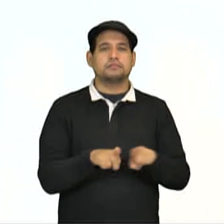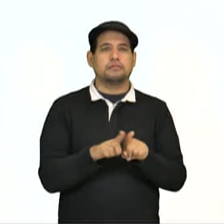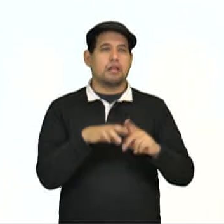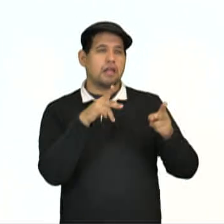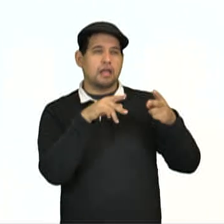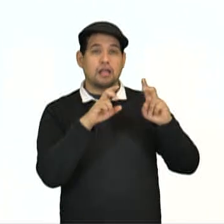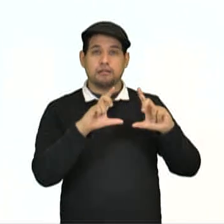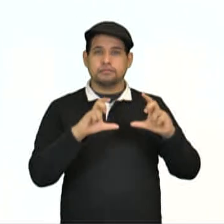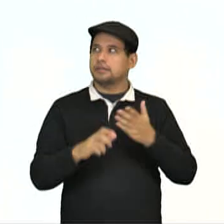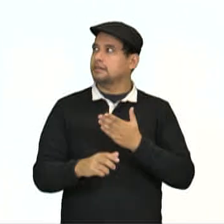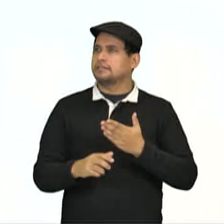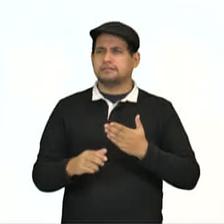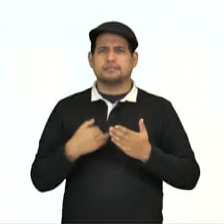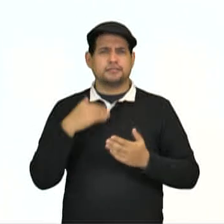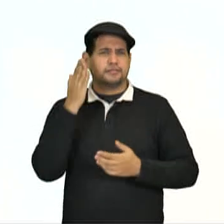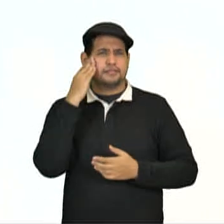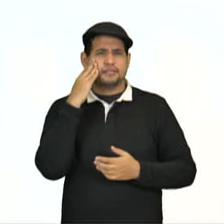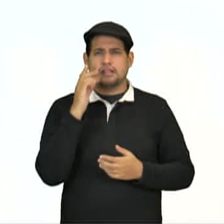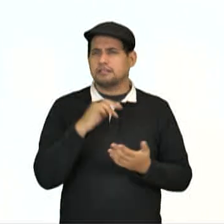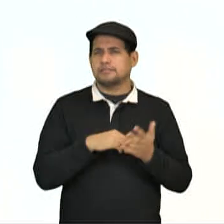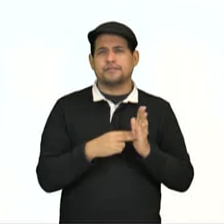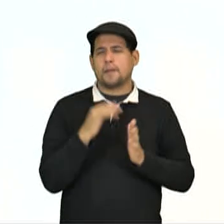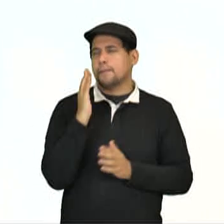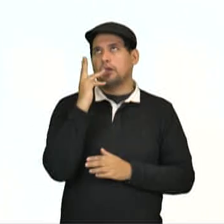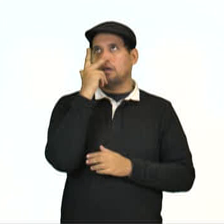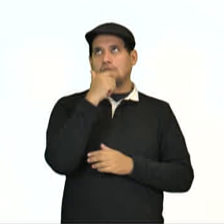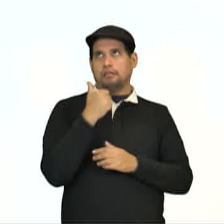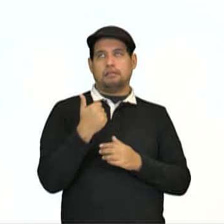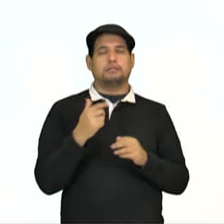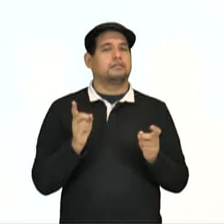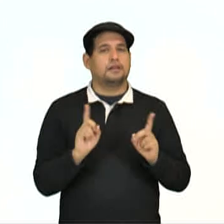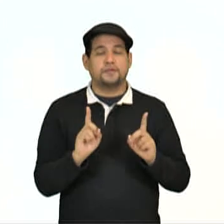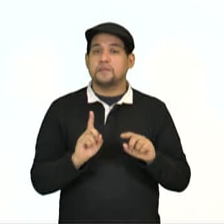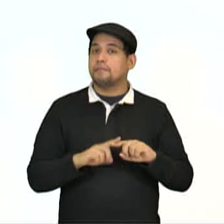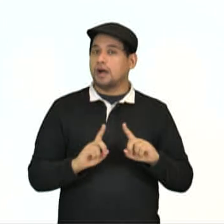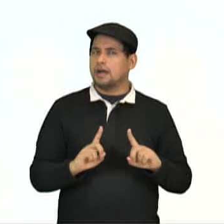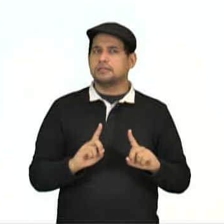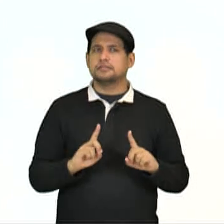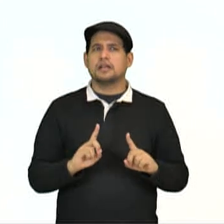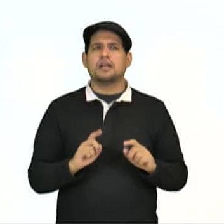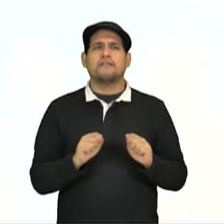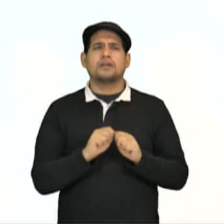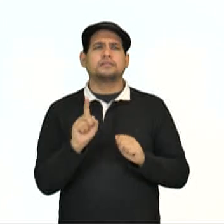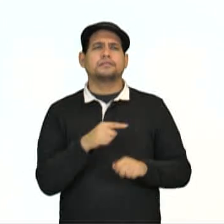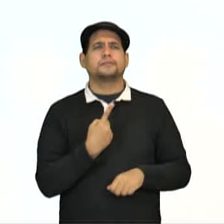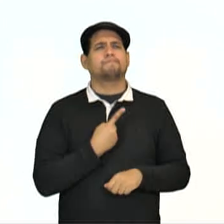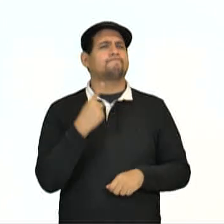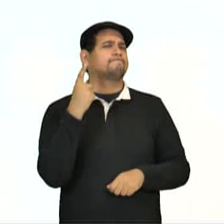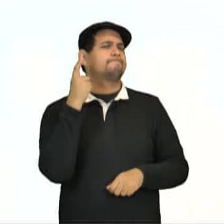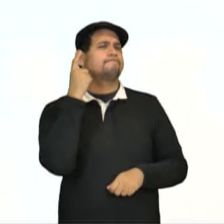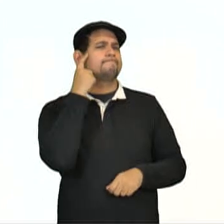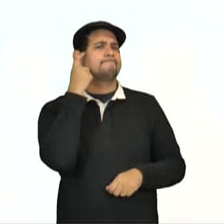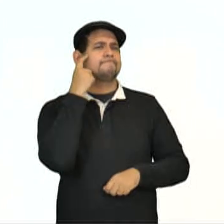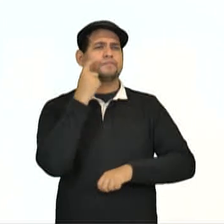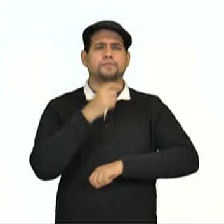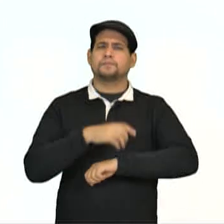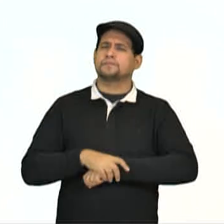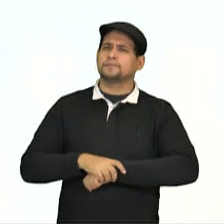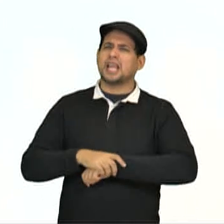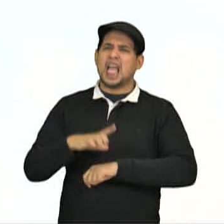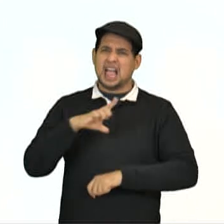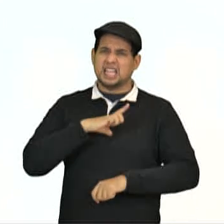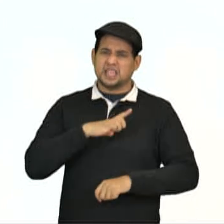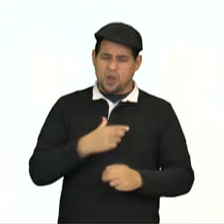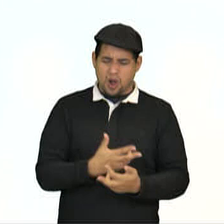essa imagem. Eu sei que não é uma imagem muito bonita, mas ela nos faz pensar. Será que existem